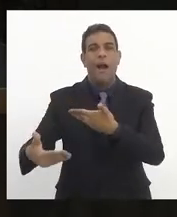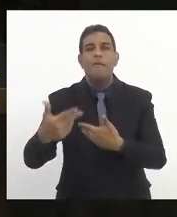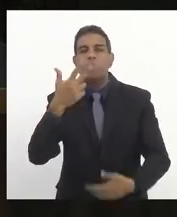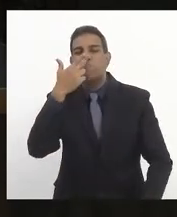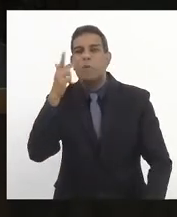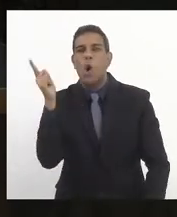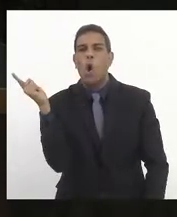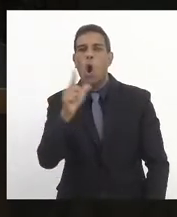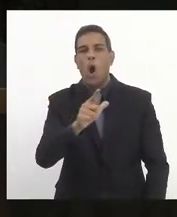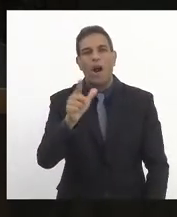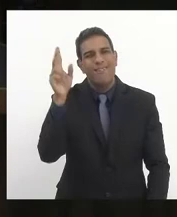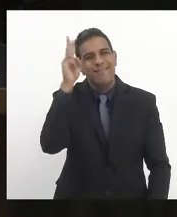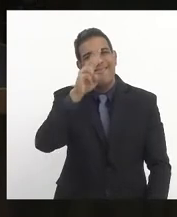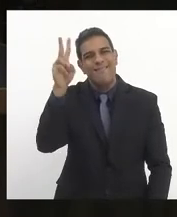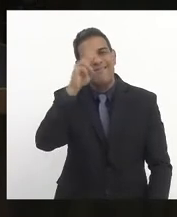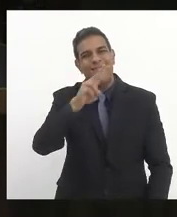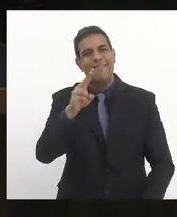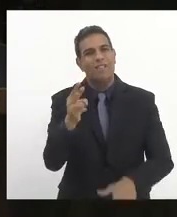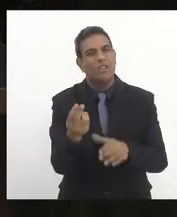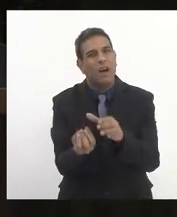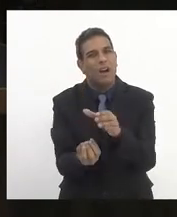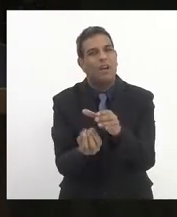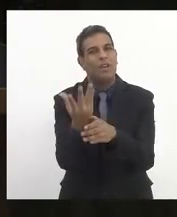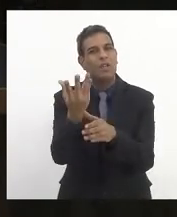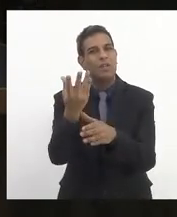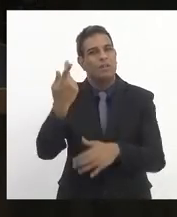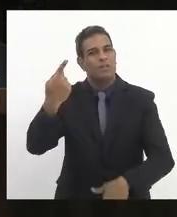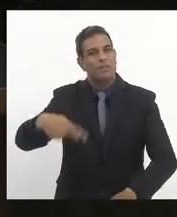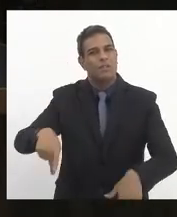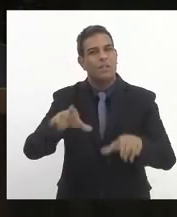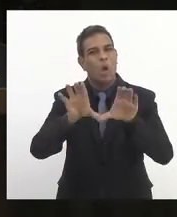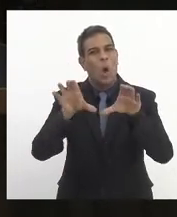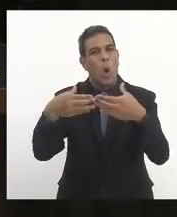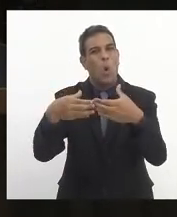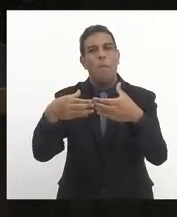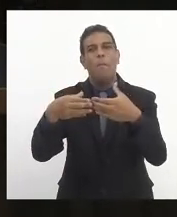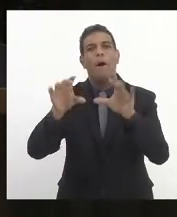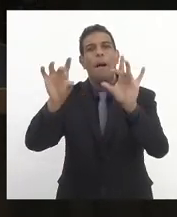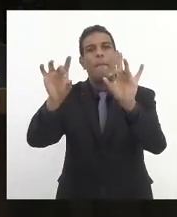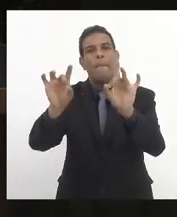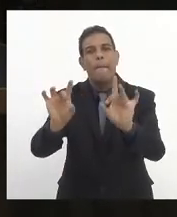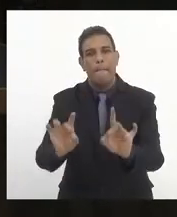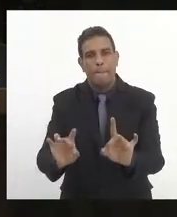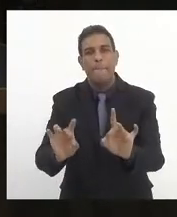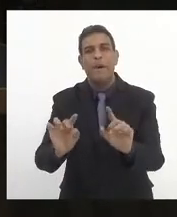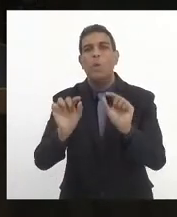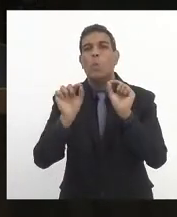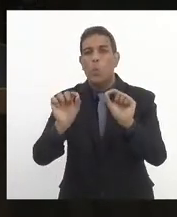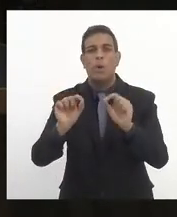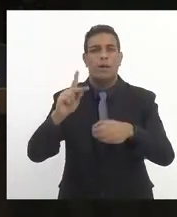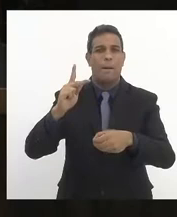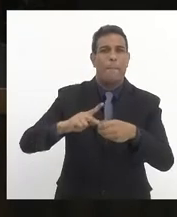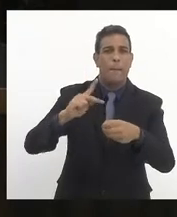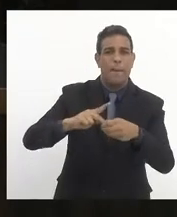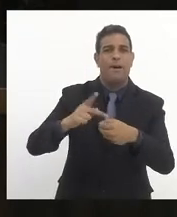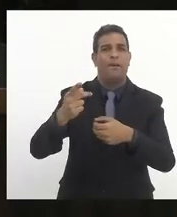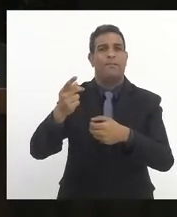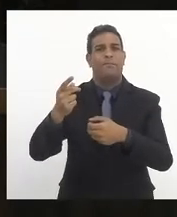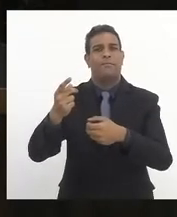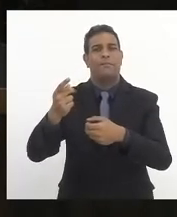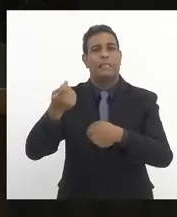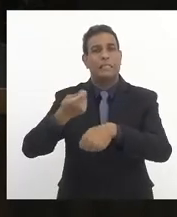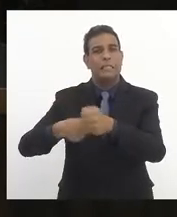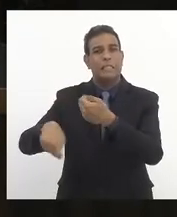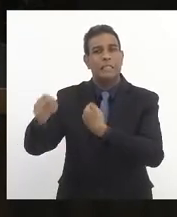quando criou as comissões especial, né, da indústria naval, petróleo e gás, e a